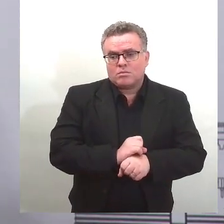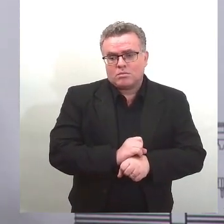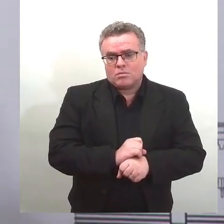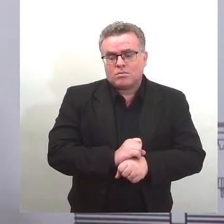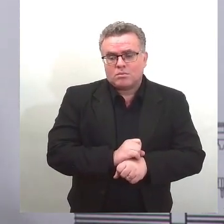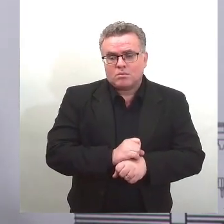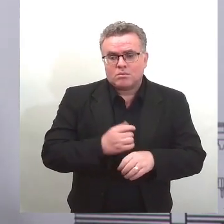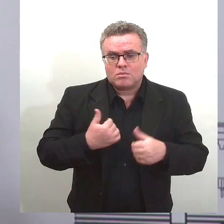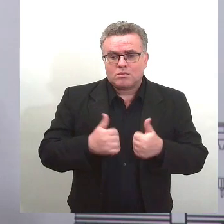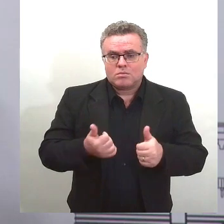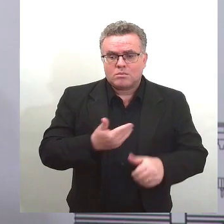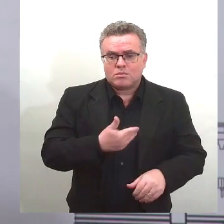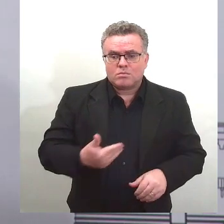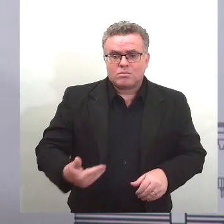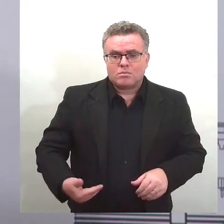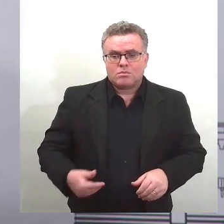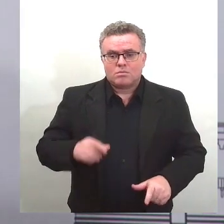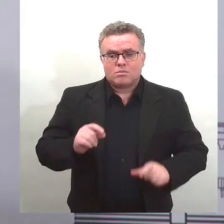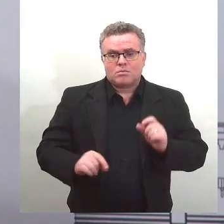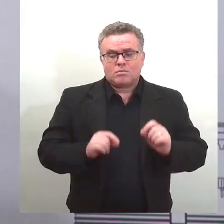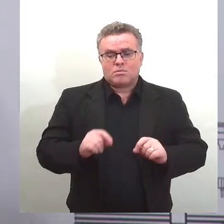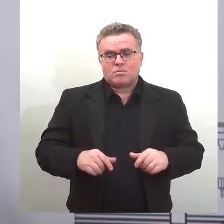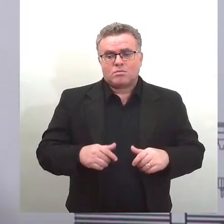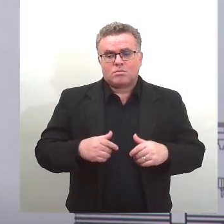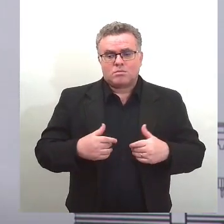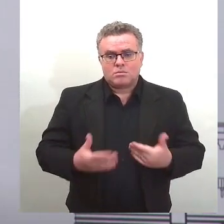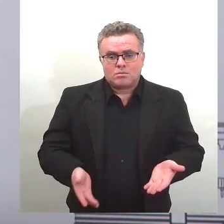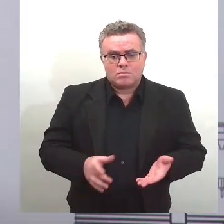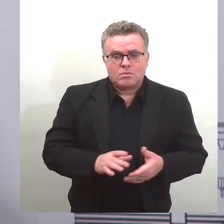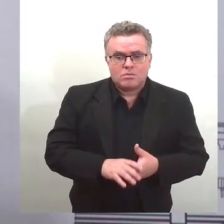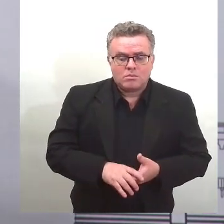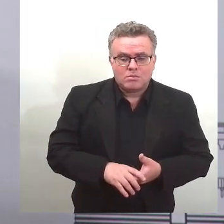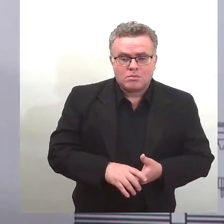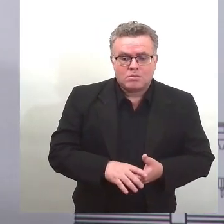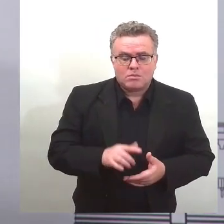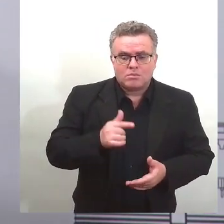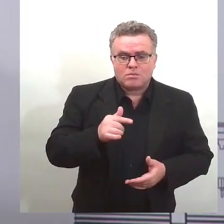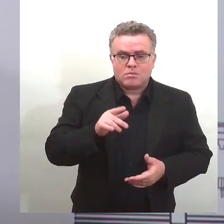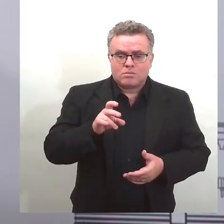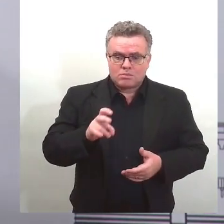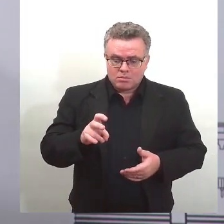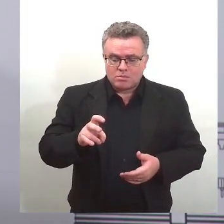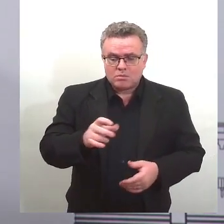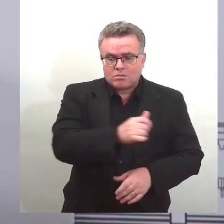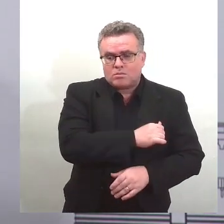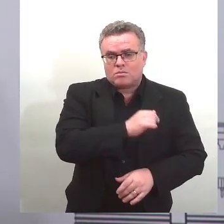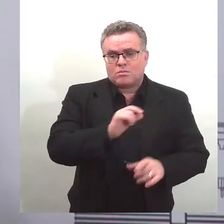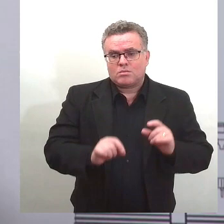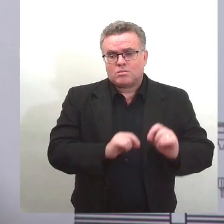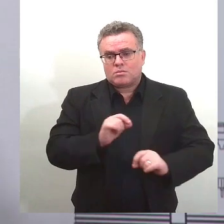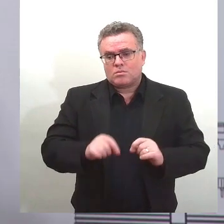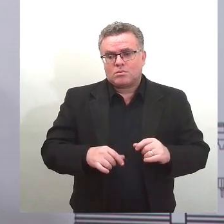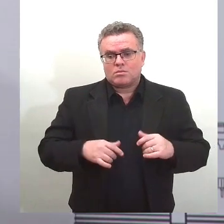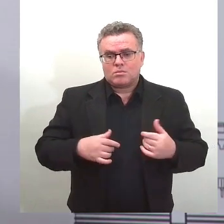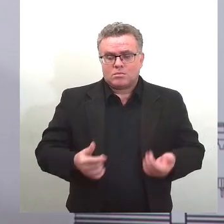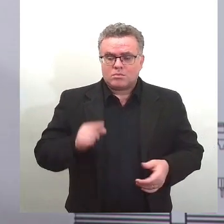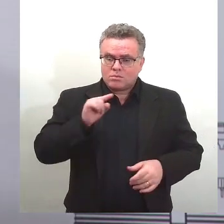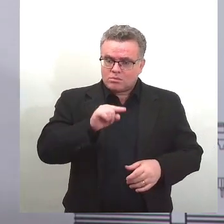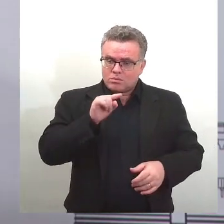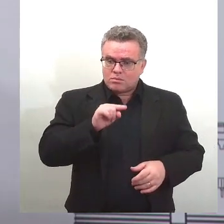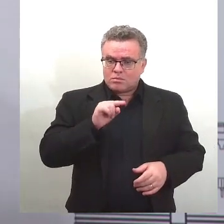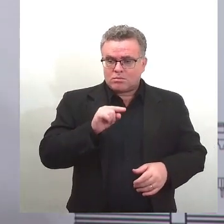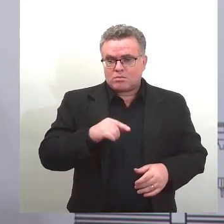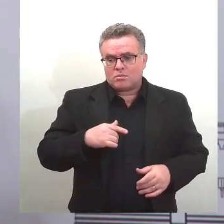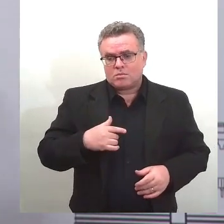de em torno de 75 estudantes que residem nesses povoados, na zona rural do município de Nossa